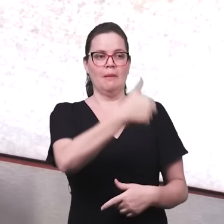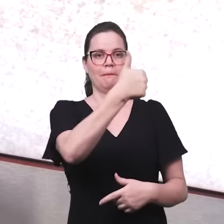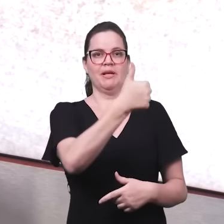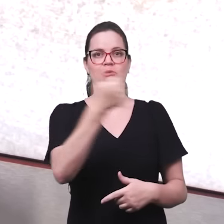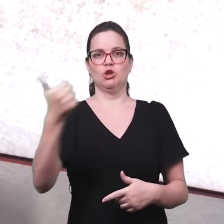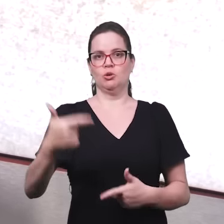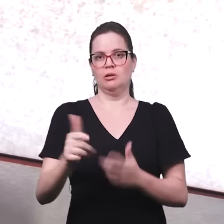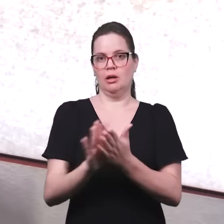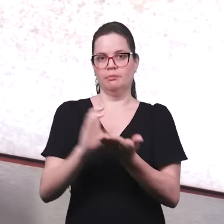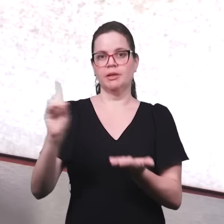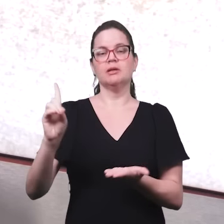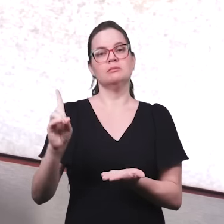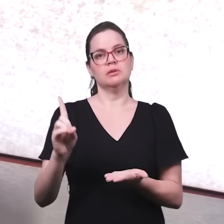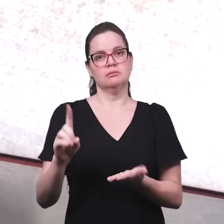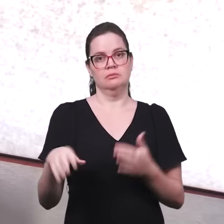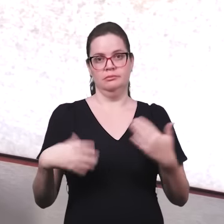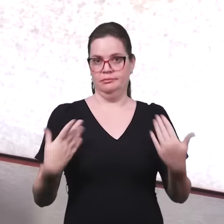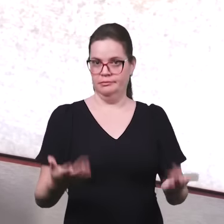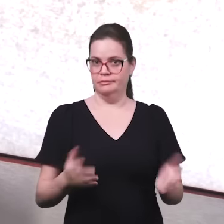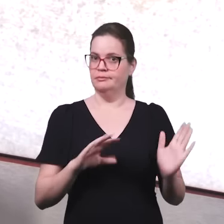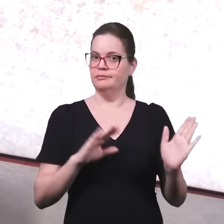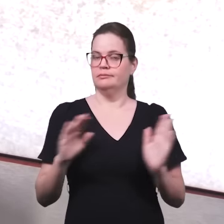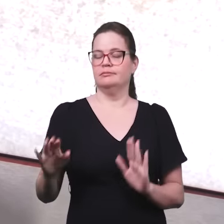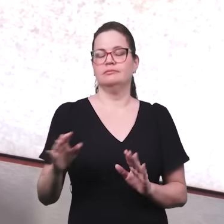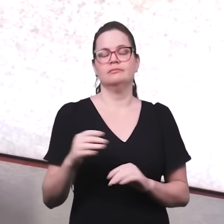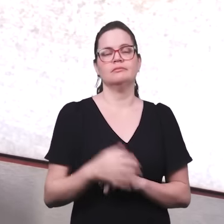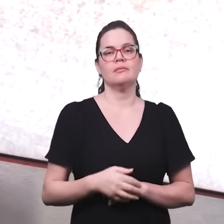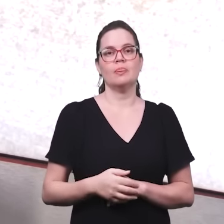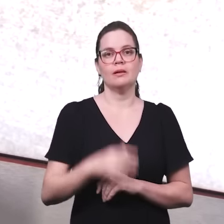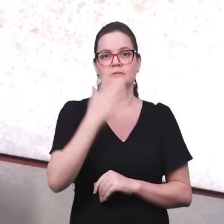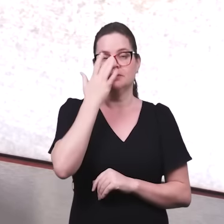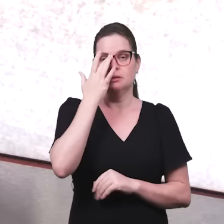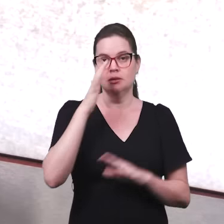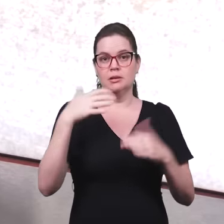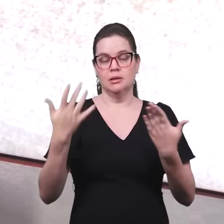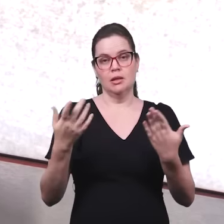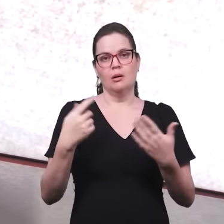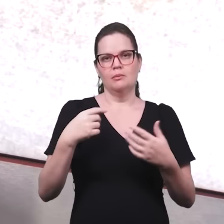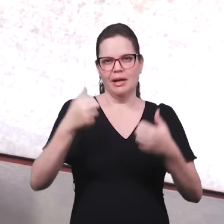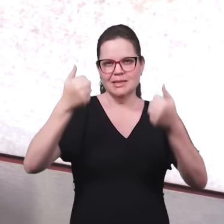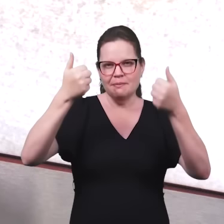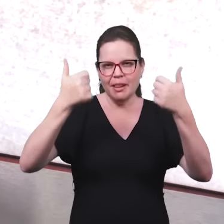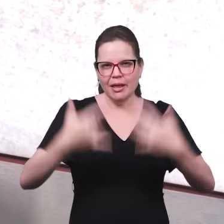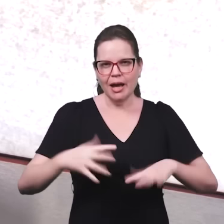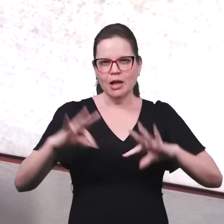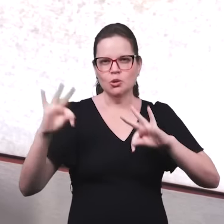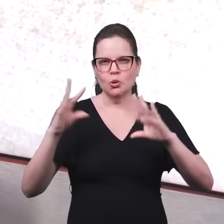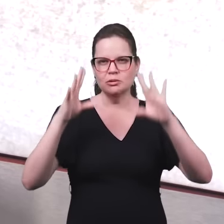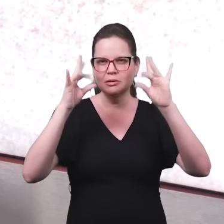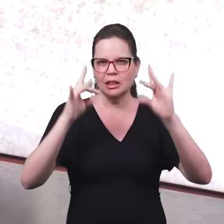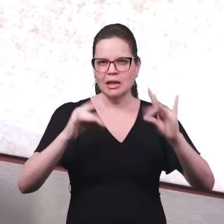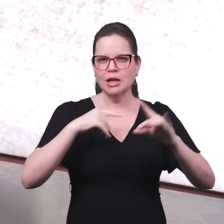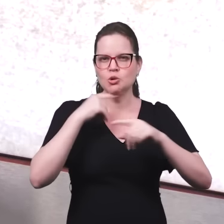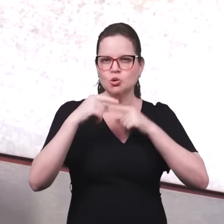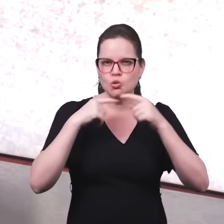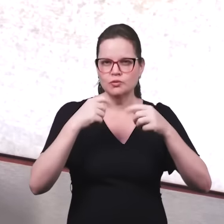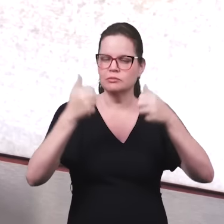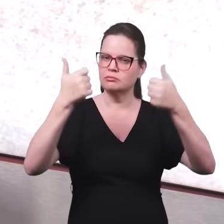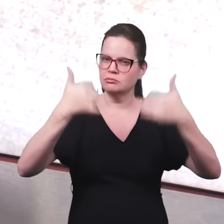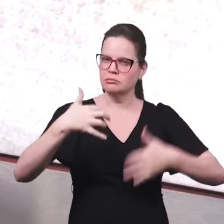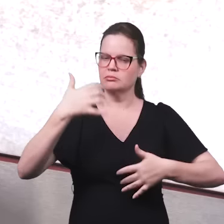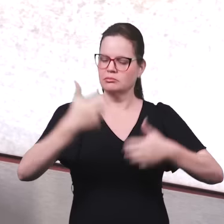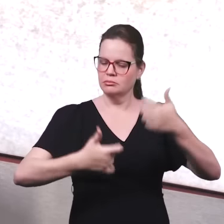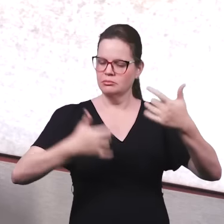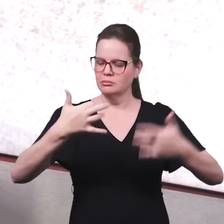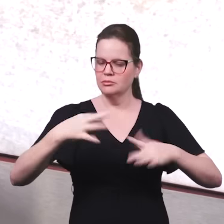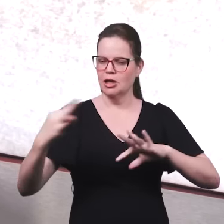veio primeiro do que a Bíblia. Bom, é exatamente para esclarecer as dúvidas causadas por essas indagações que